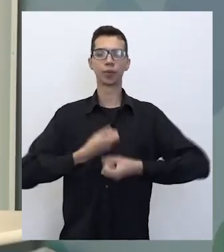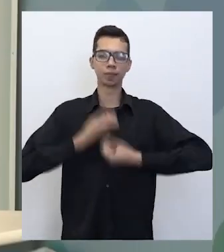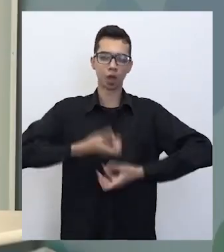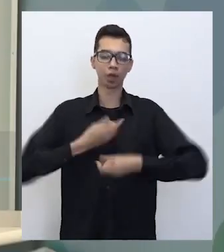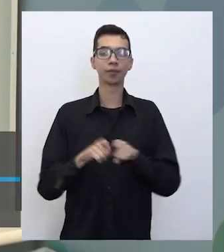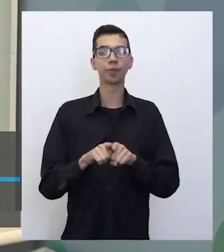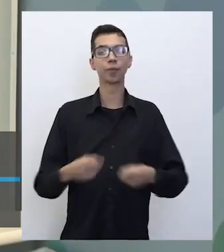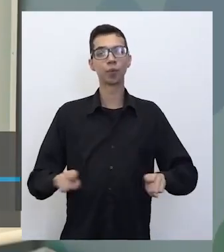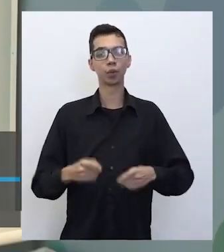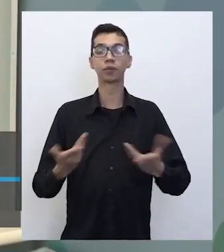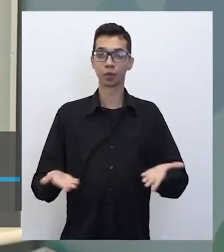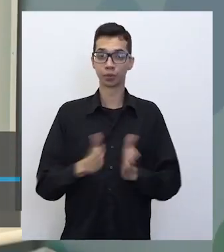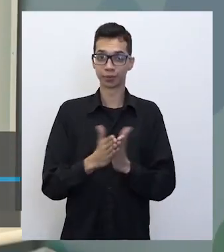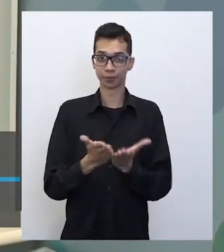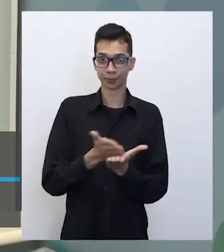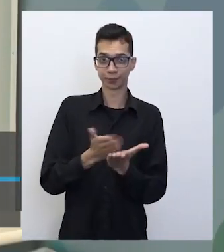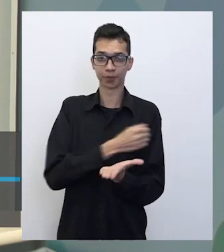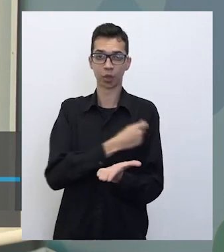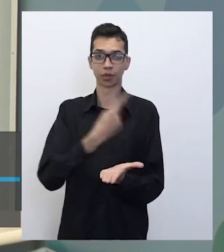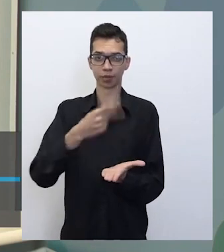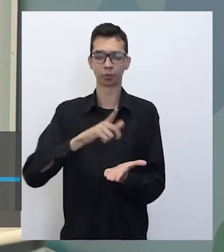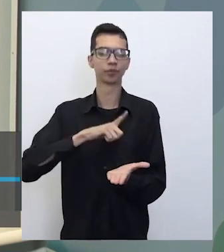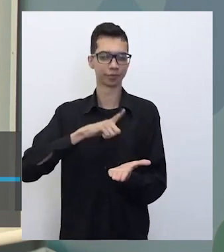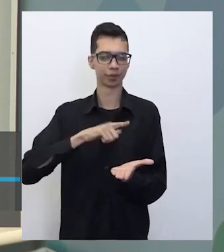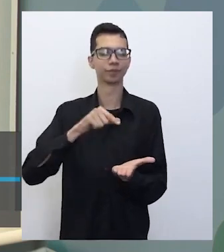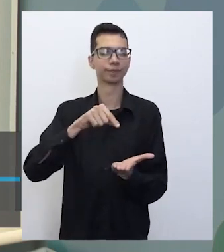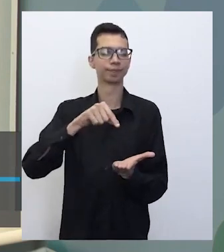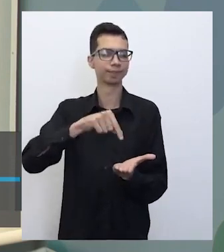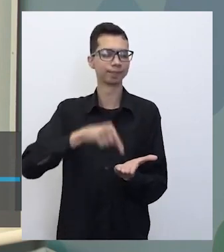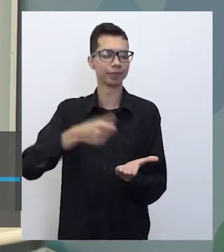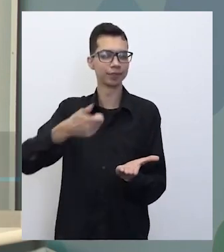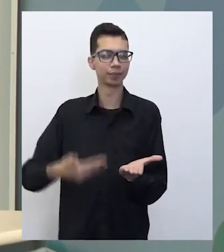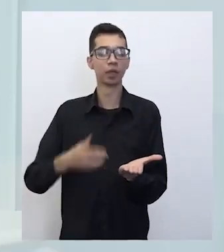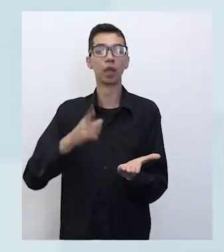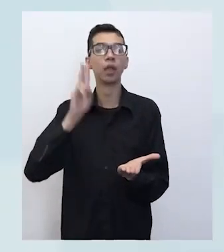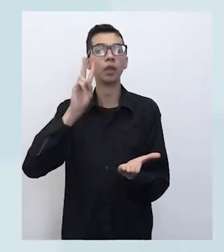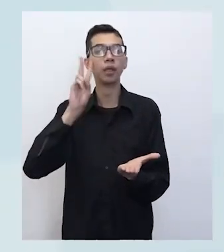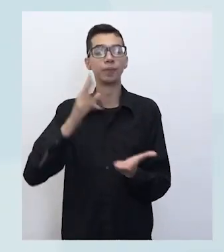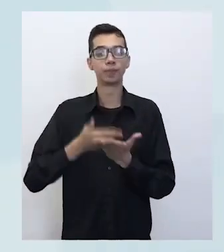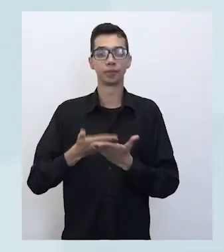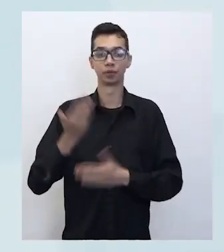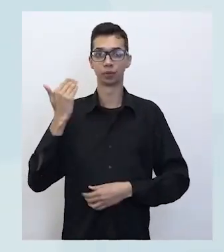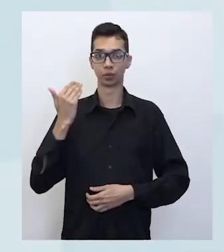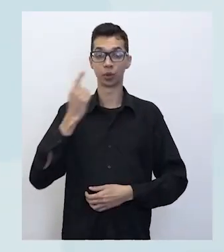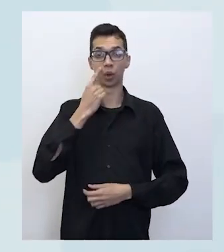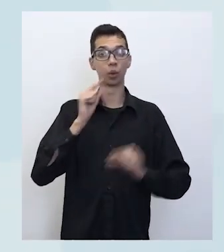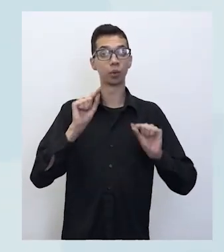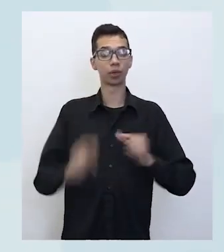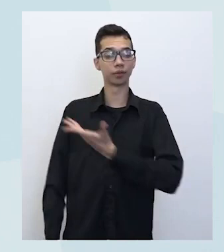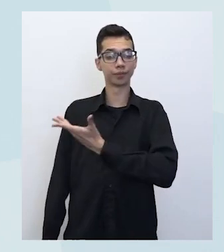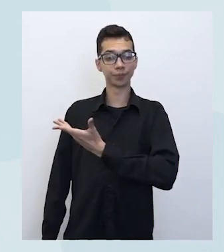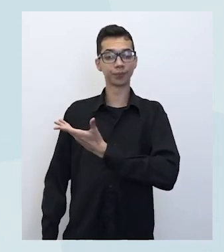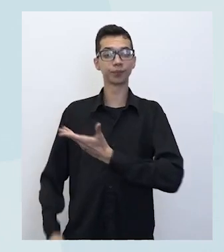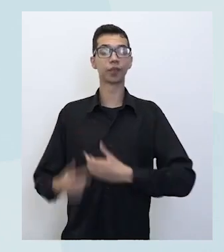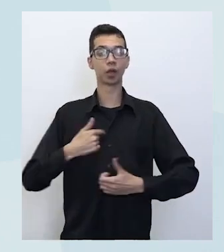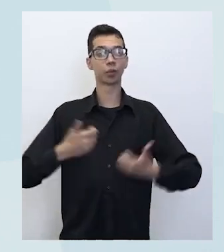Então, relembrando a última aula, eu queria que vocês passassem para nós, com todo esse aspecto que eu coloquei aqui agora, estrutural, relembrando o que eu